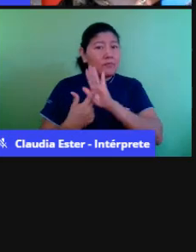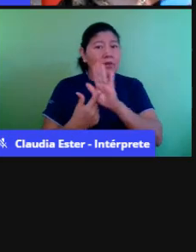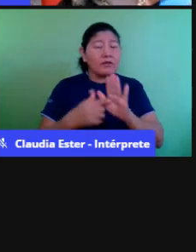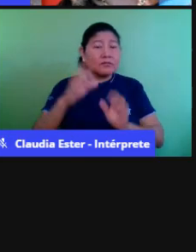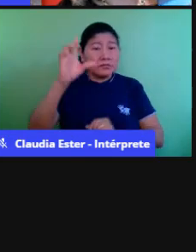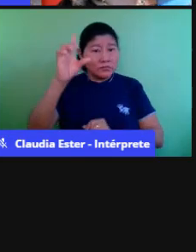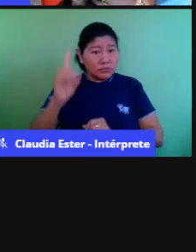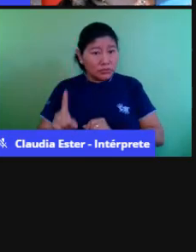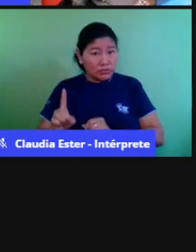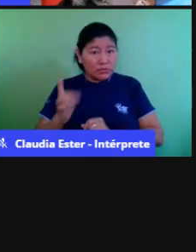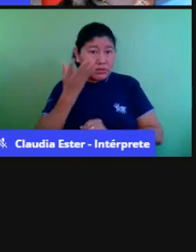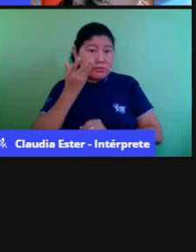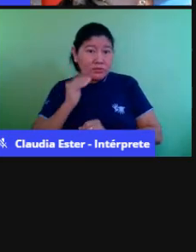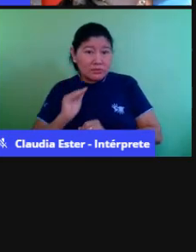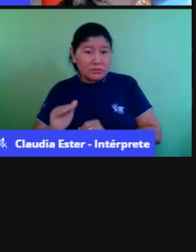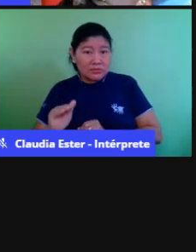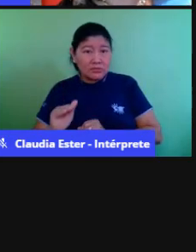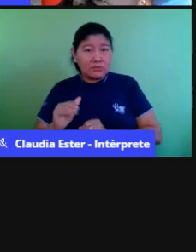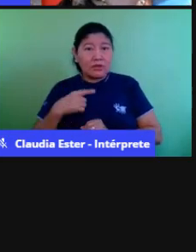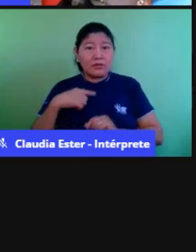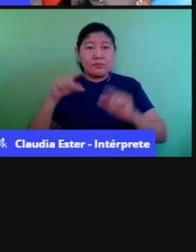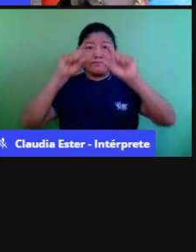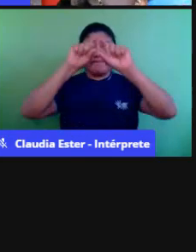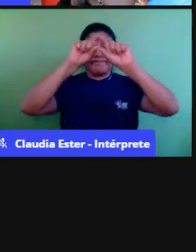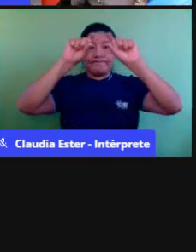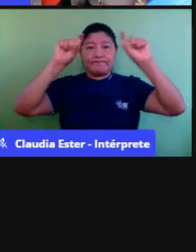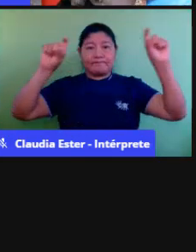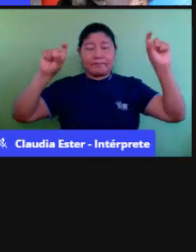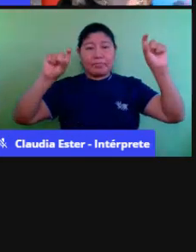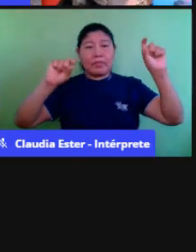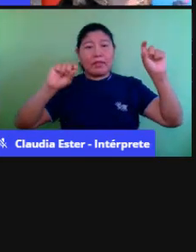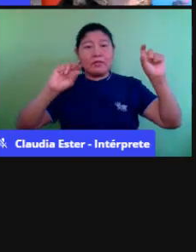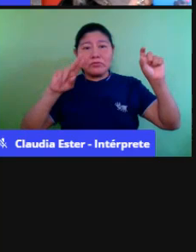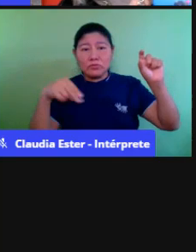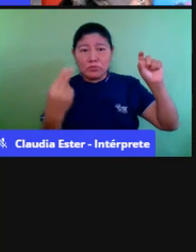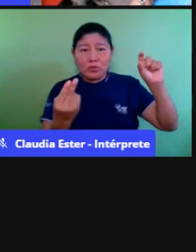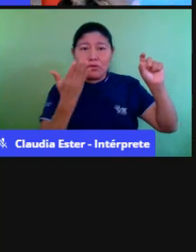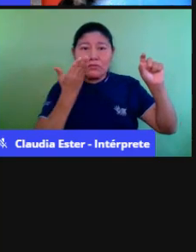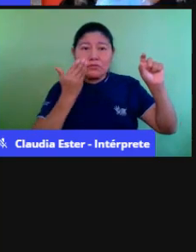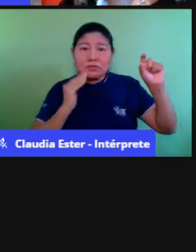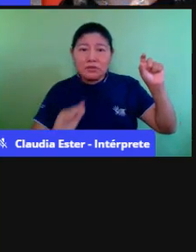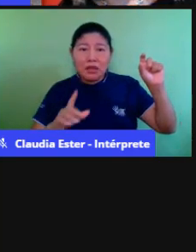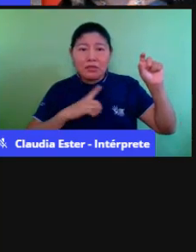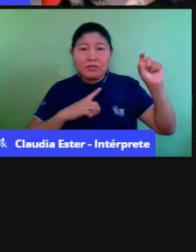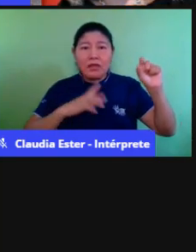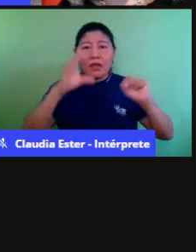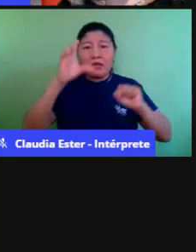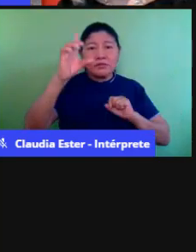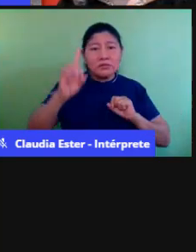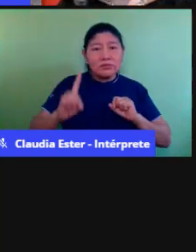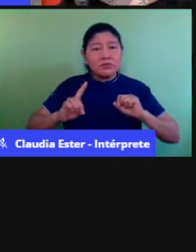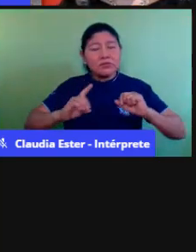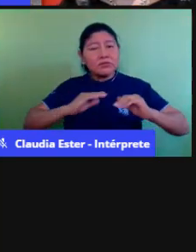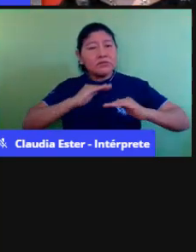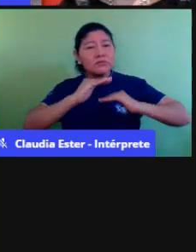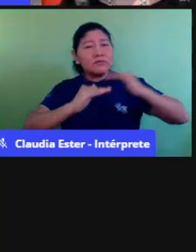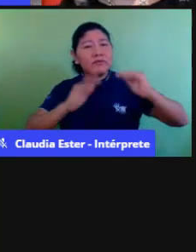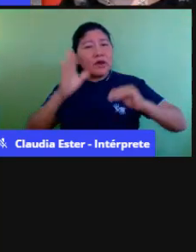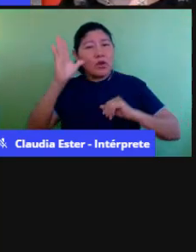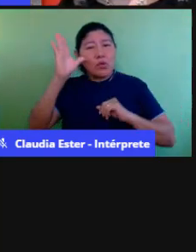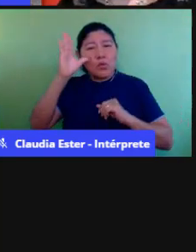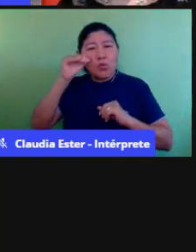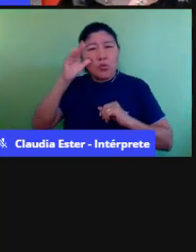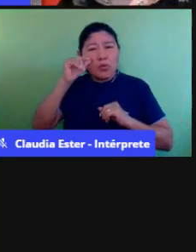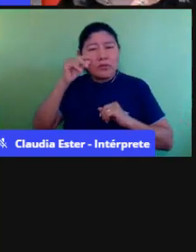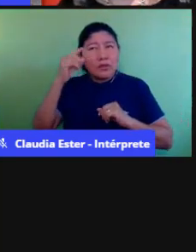nossas crianças têm direito a desenvolver sua curiosidade, imaginação e capacidade de expressão. Ter uma